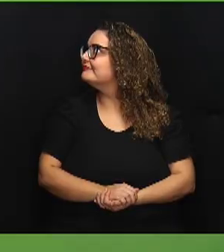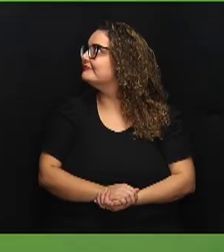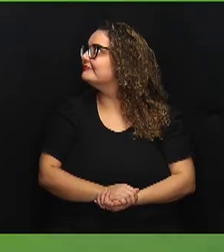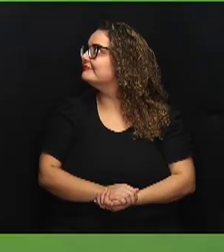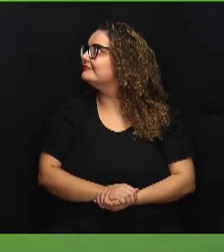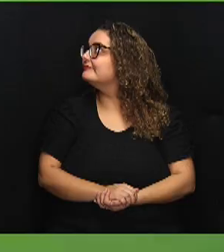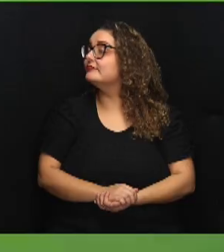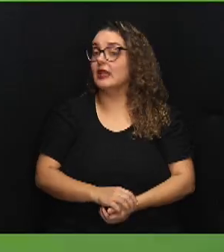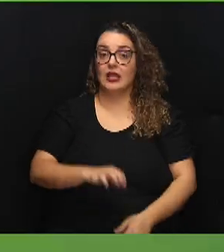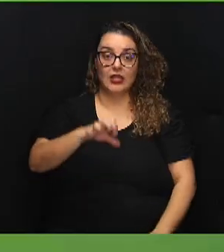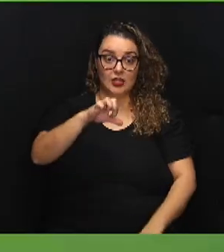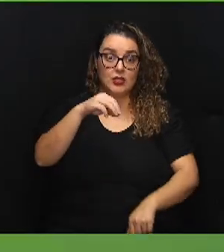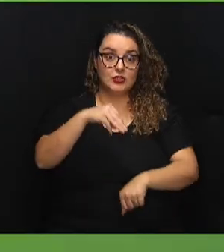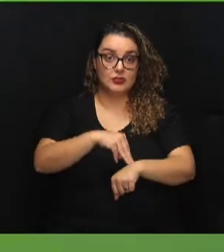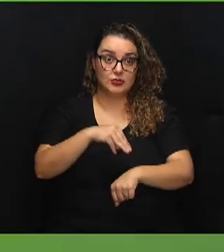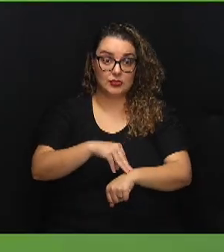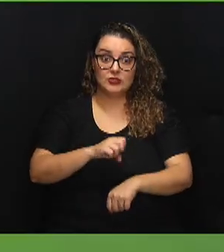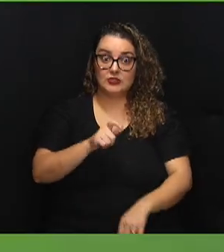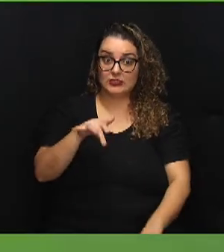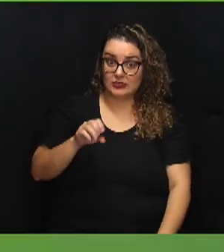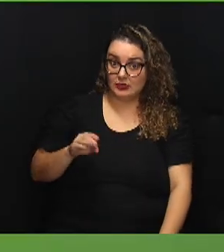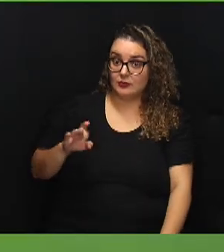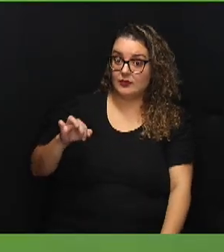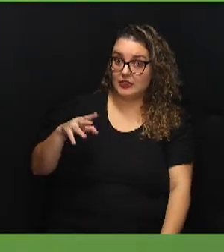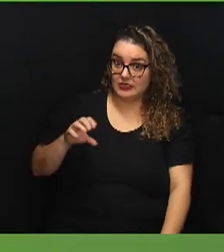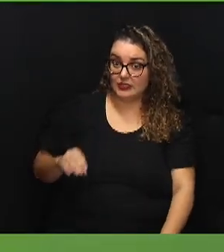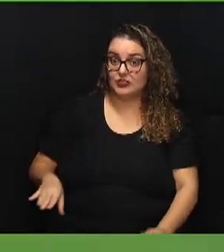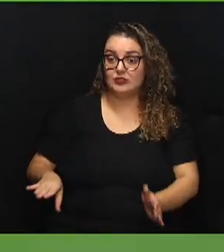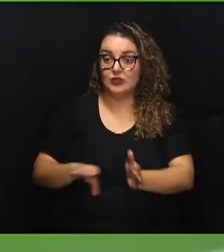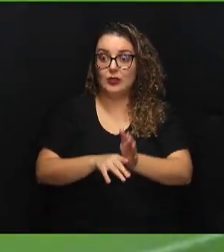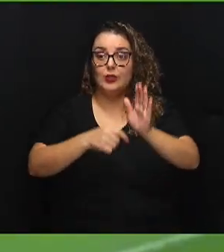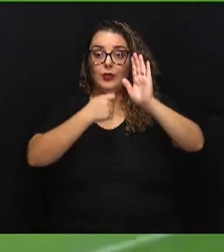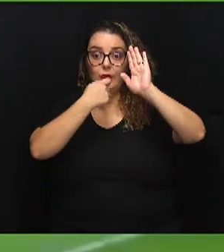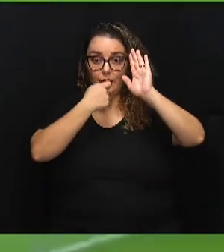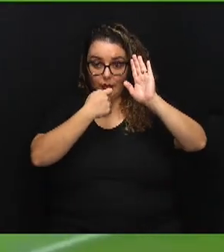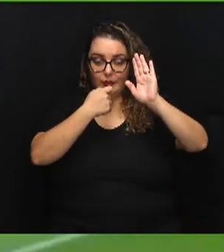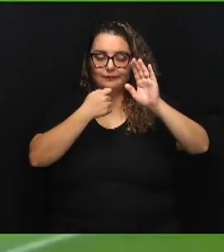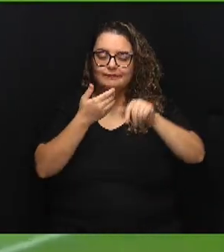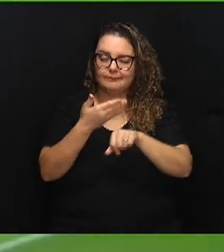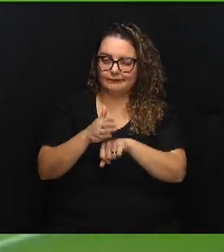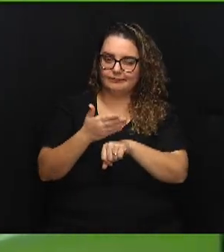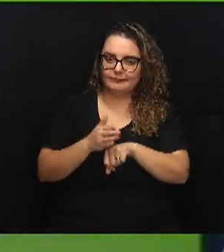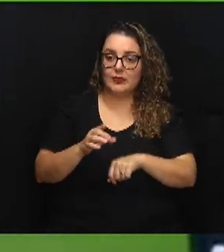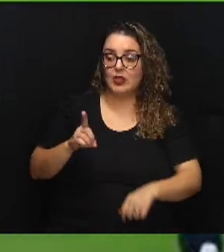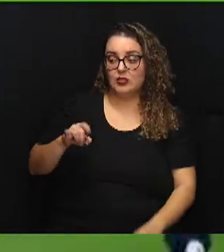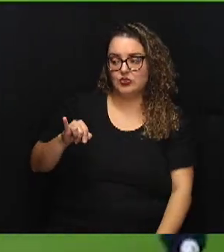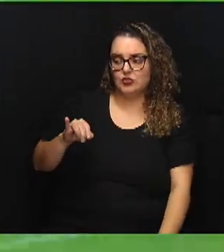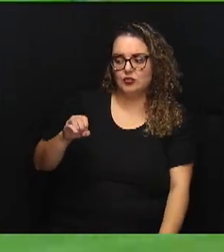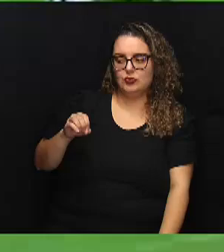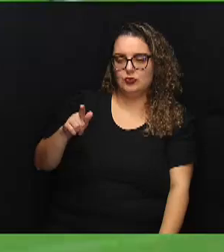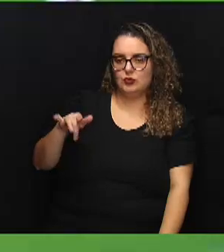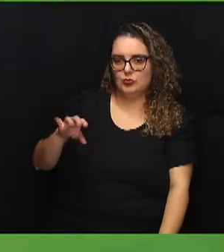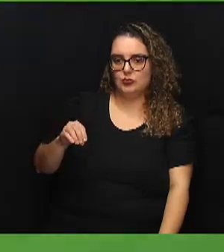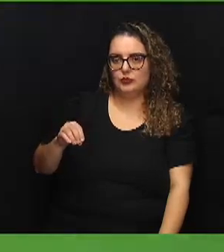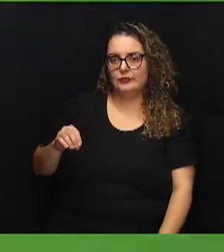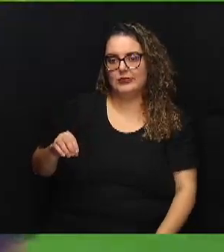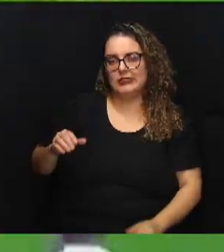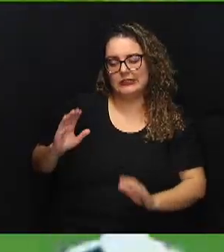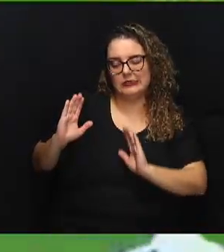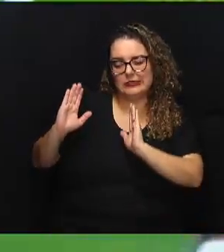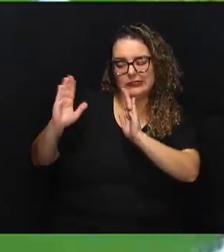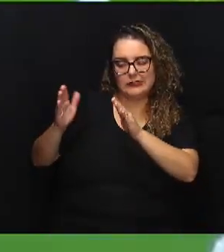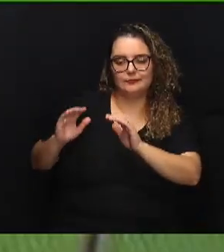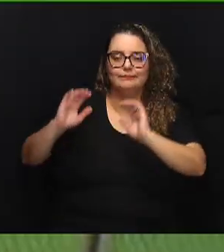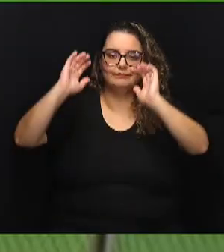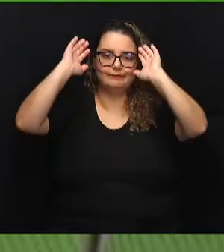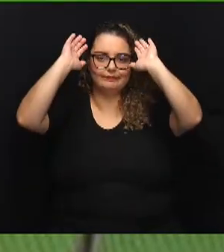Logo aos 9 minutos, o São Bernardo chegou em cobrança de falta ensaiada e Diogo Silva foi no canto, mandou para